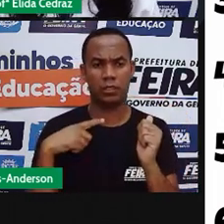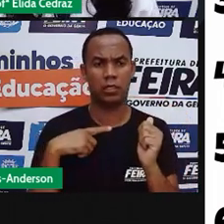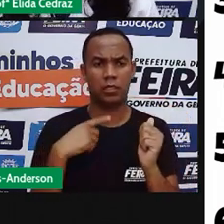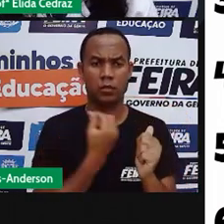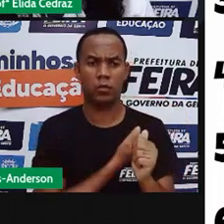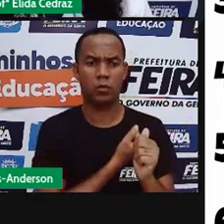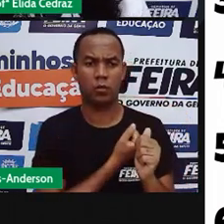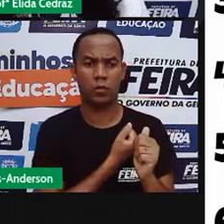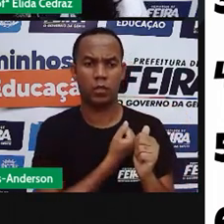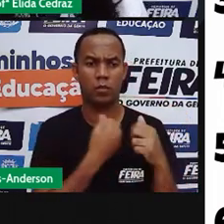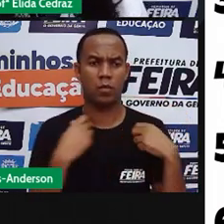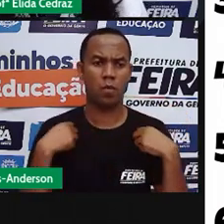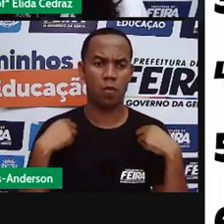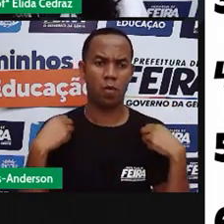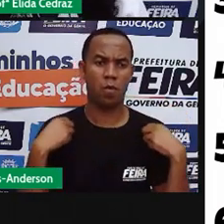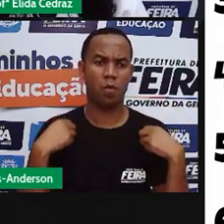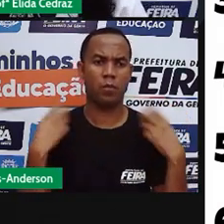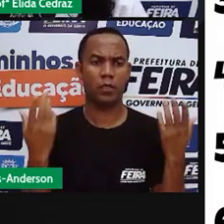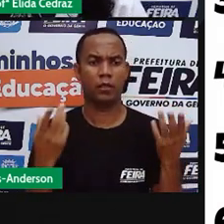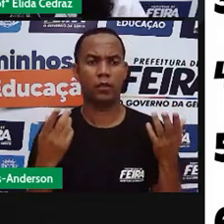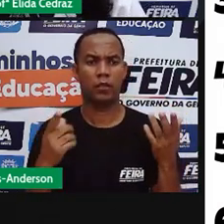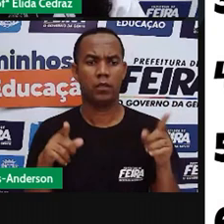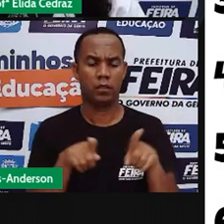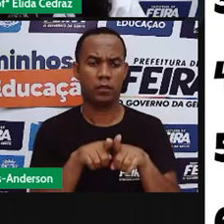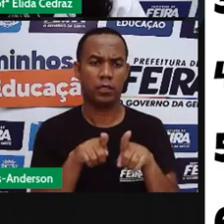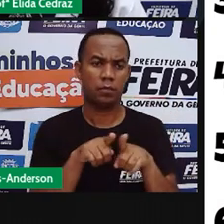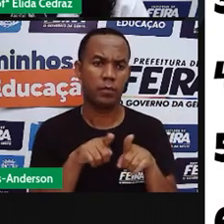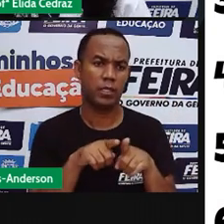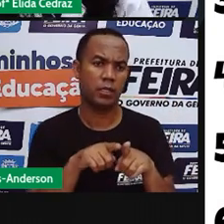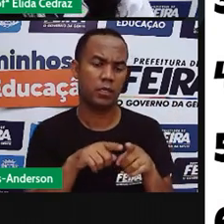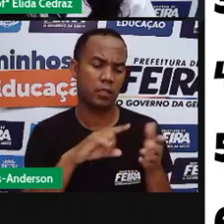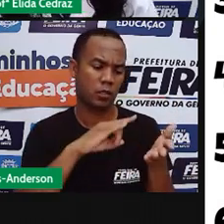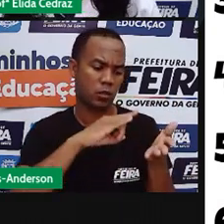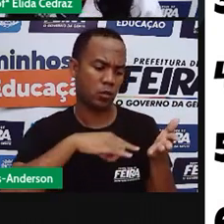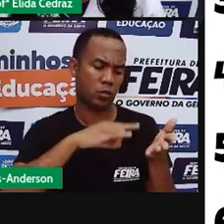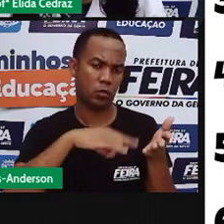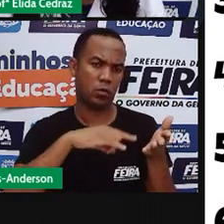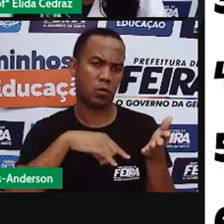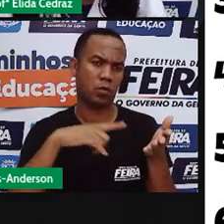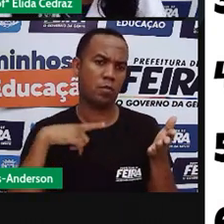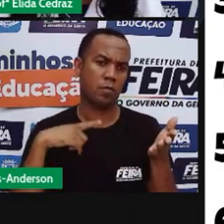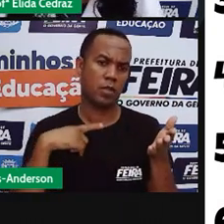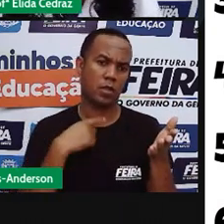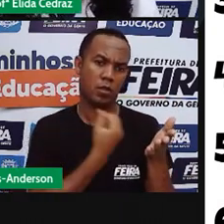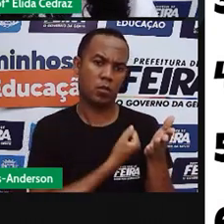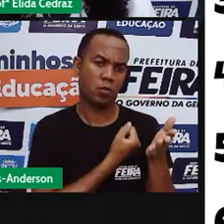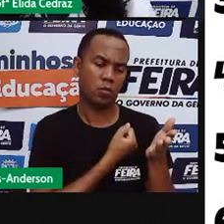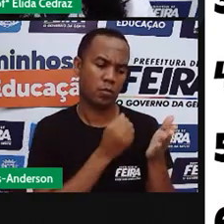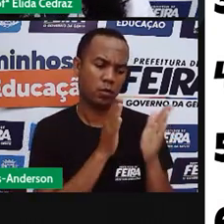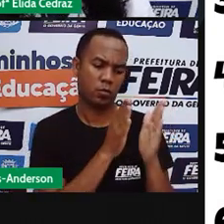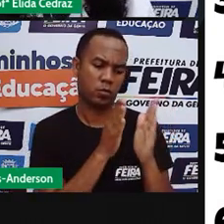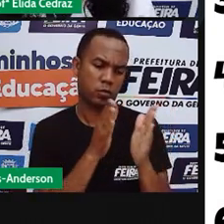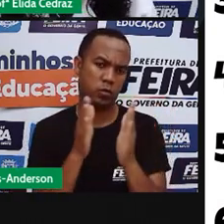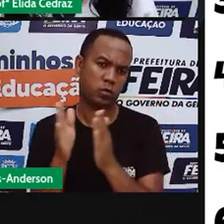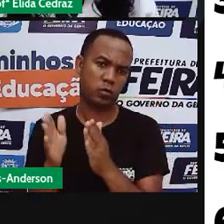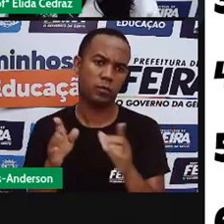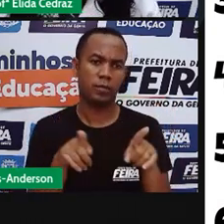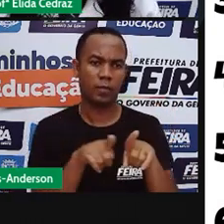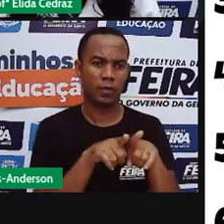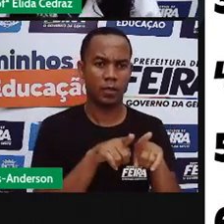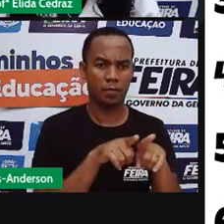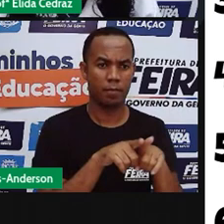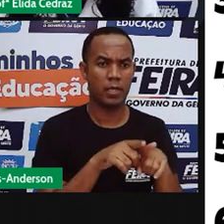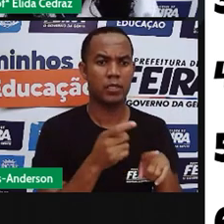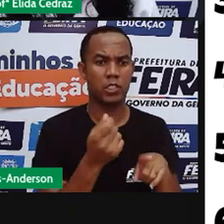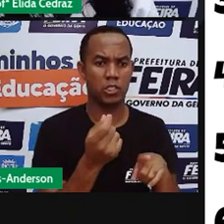camisas. Nos nossos documentos, os números têm uma sequência. Até mesmo no dinheiro que